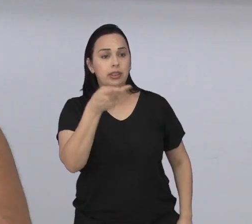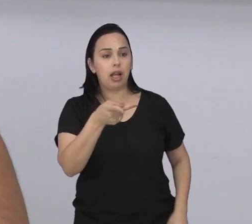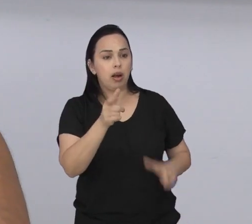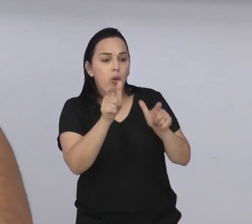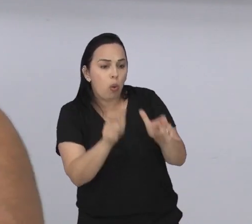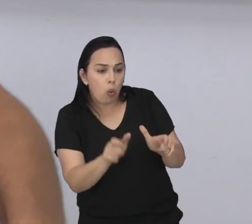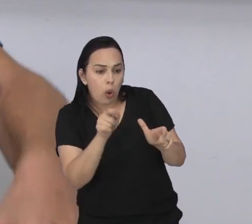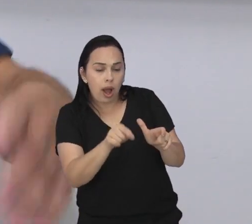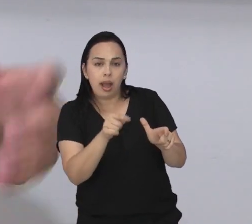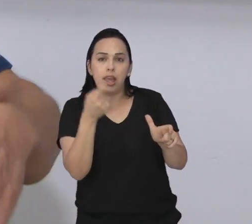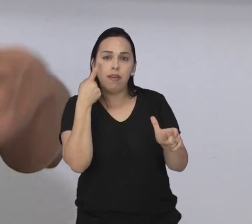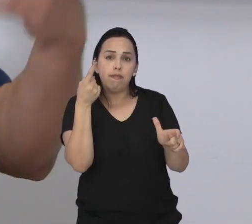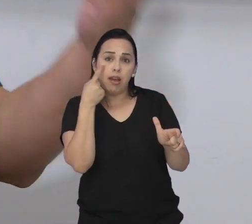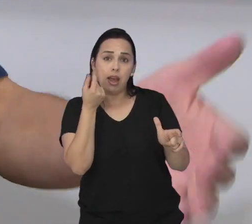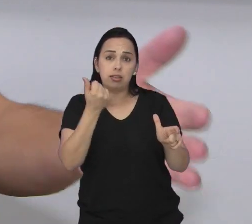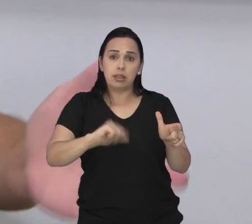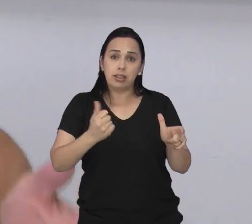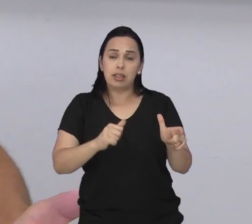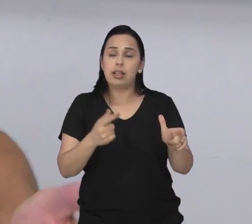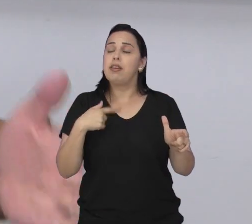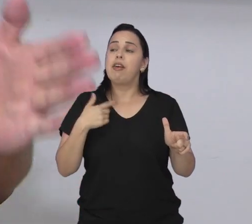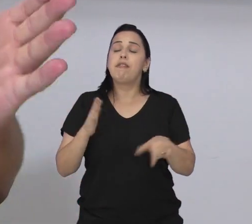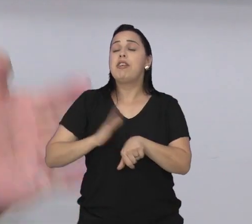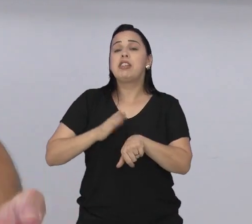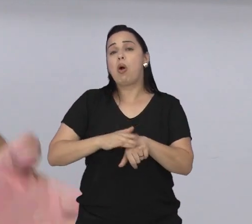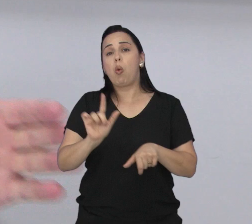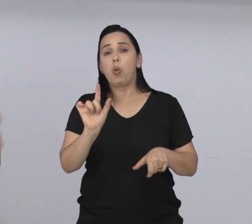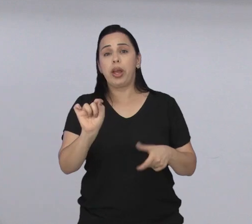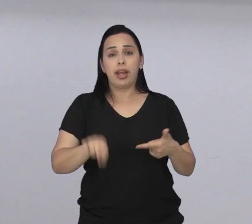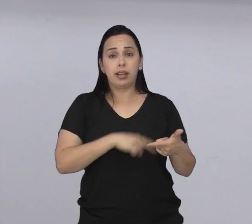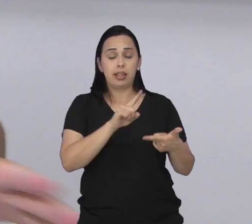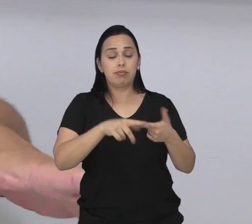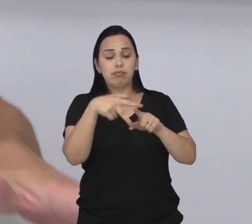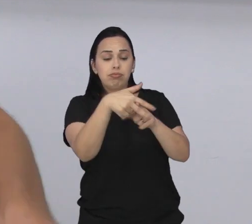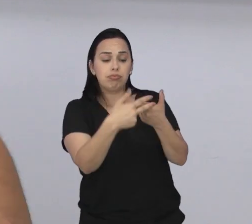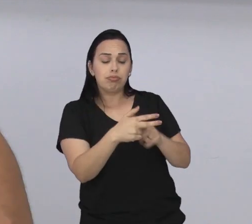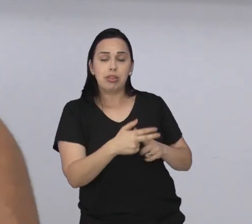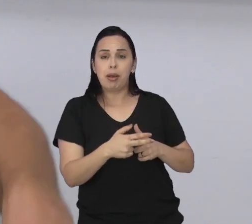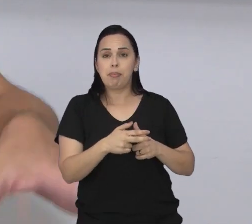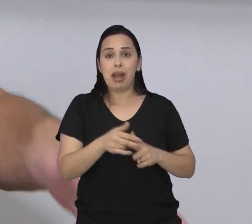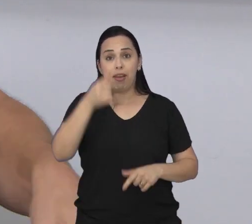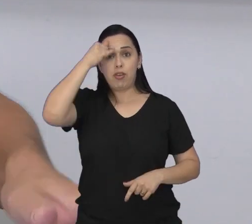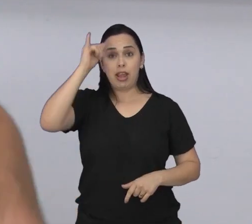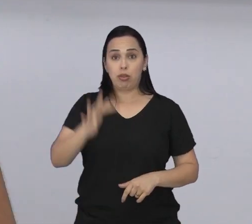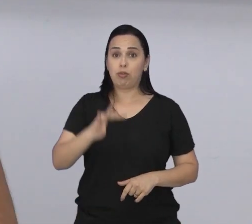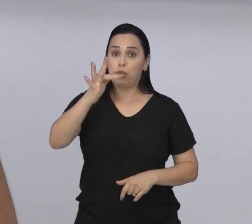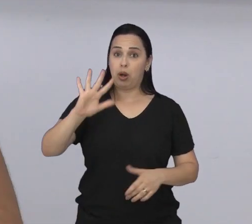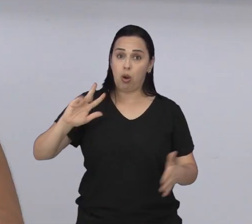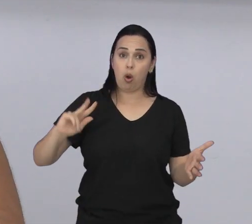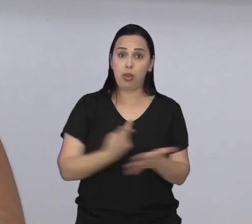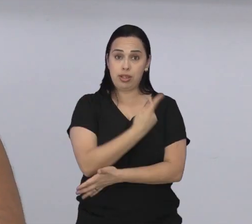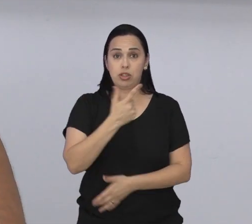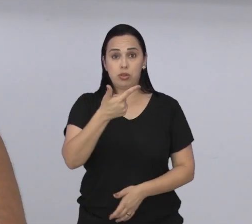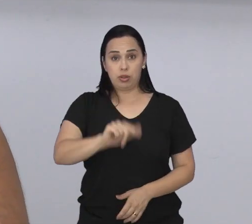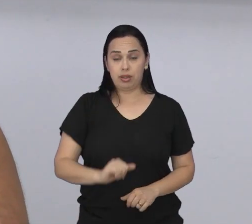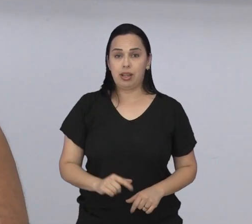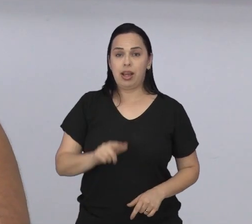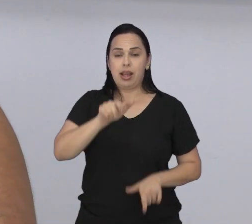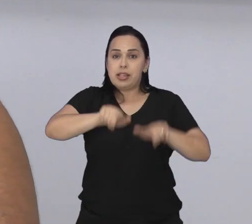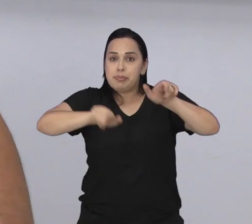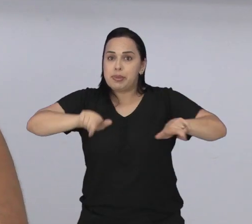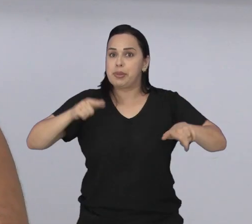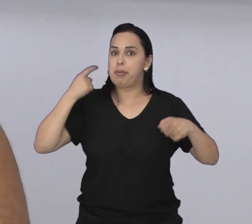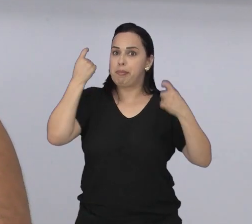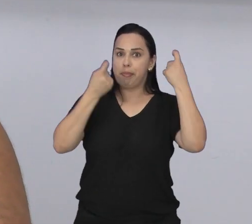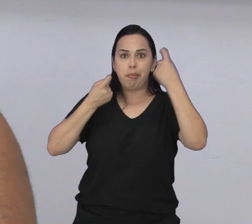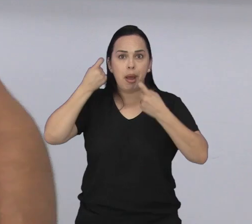local, porque se o problema já existe há tanto tempo, qual é a providência que tem que ser tomada para que isso não ocorra novamente? As pessoas